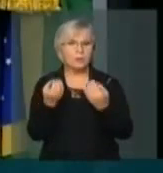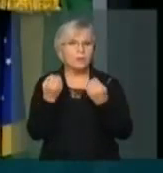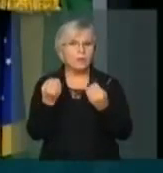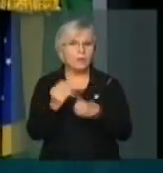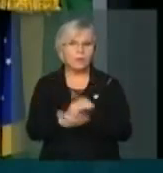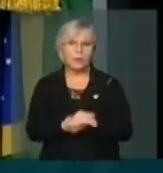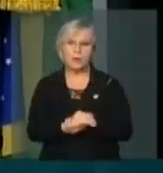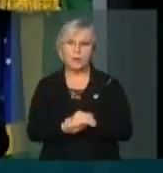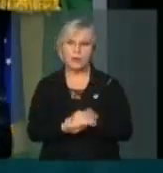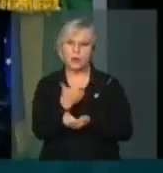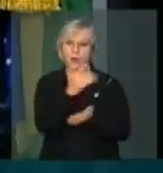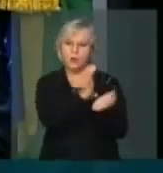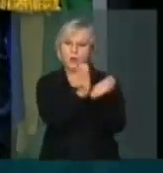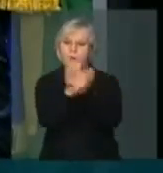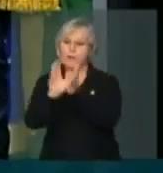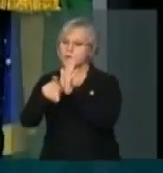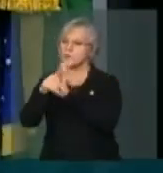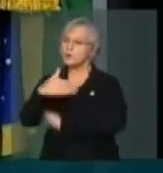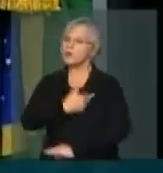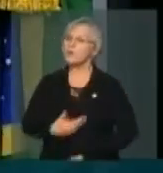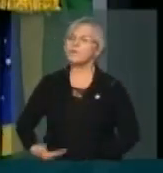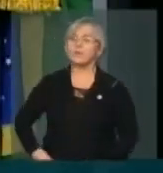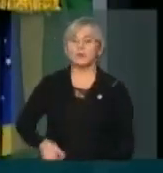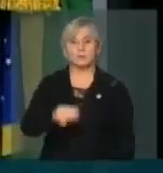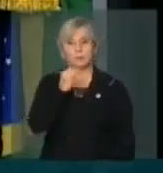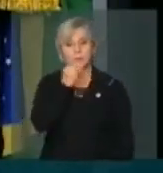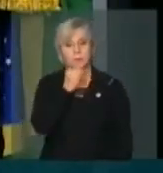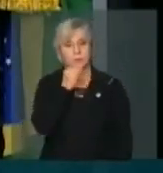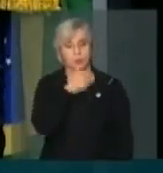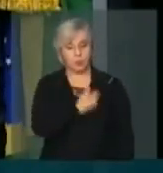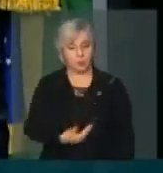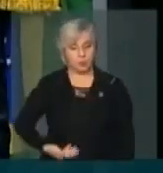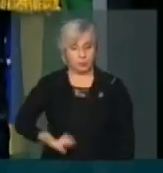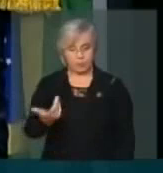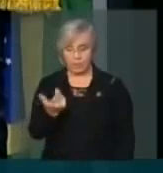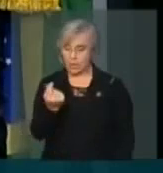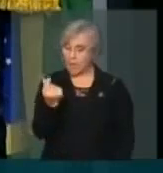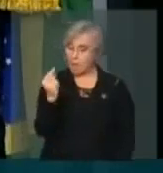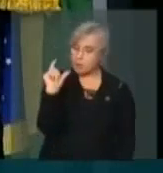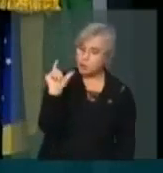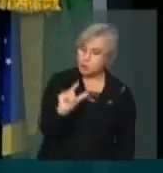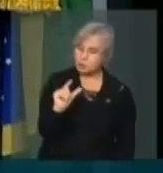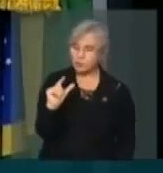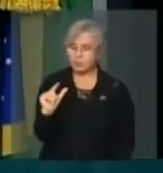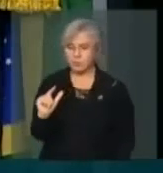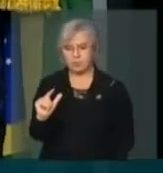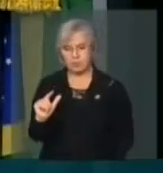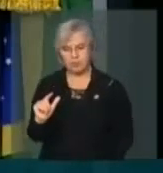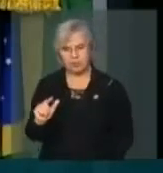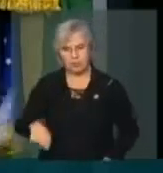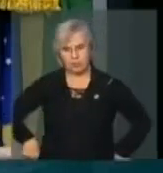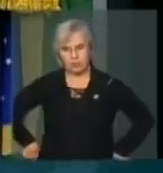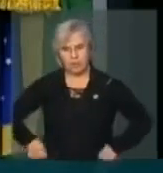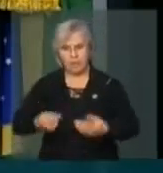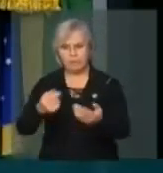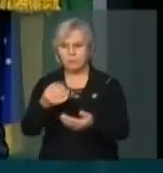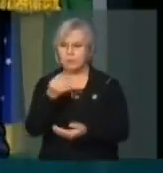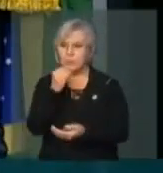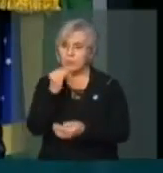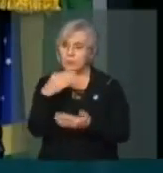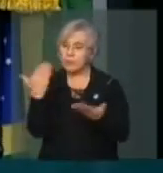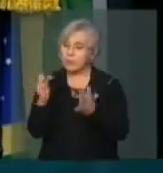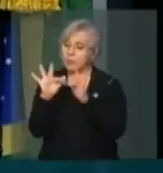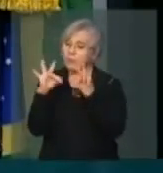estão as outras áreas do governo? O governo se preocupa em diminuir o seu gasto? Vamos voltar à família